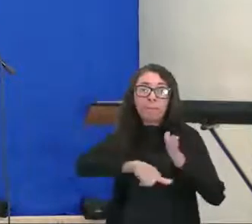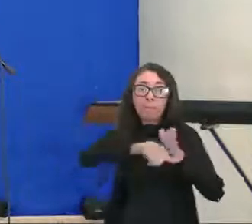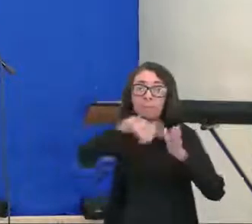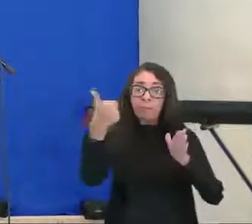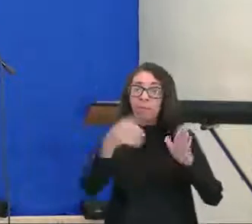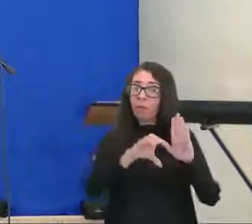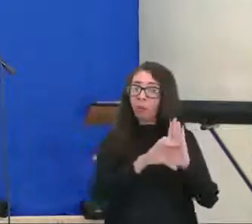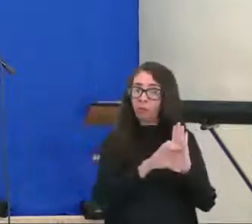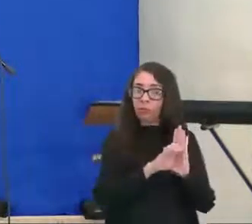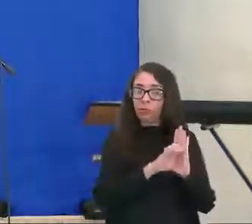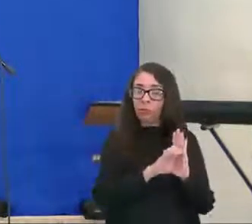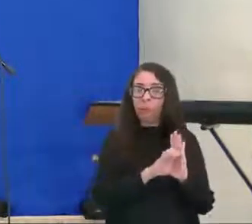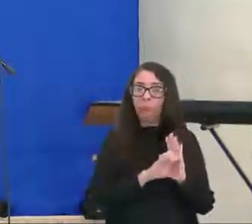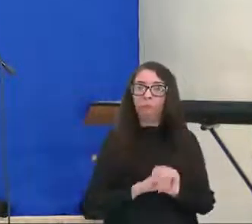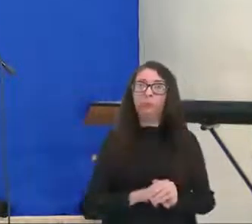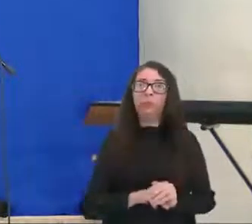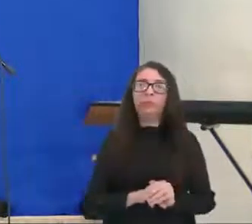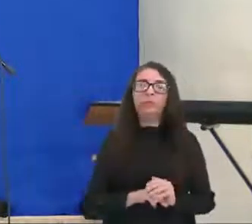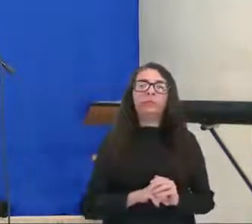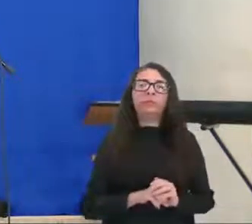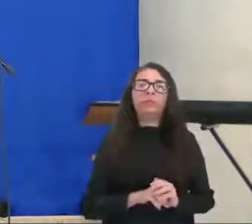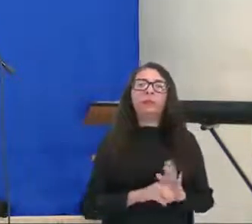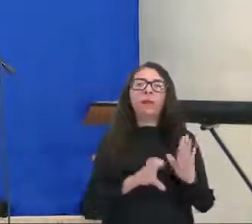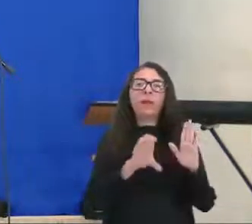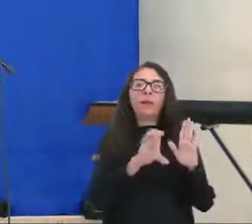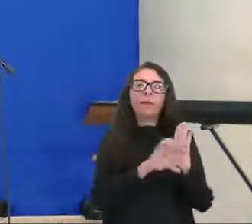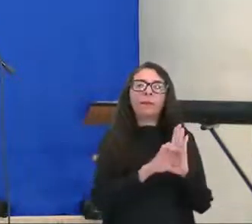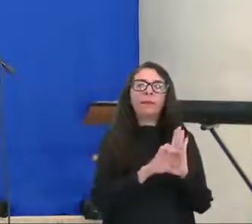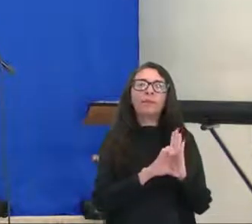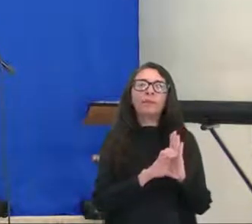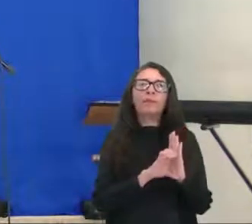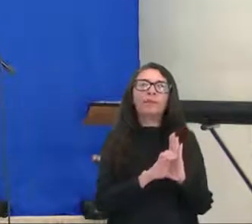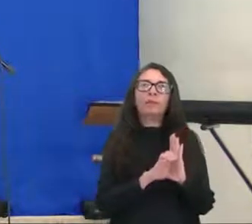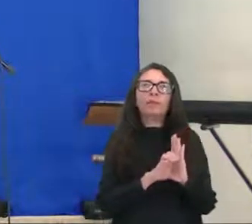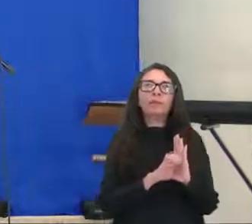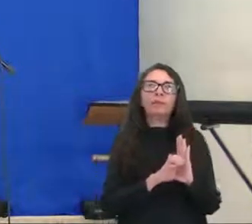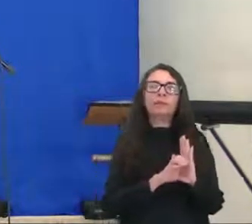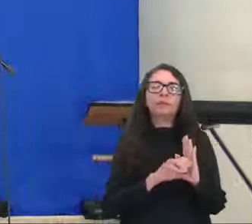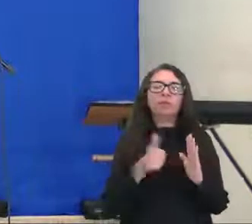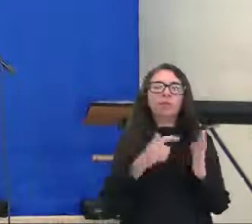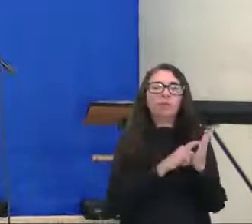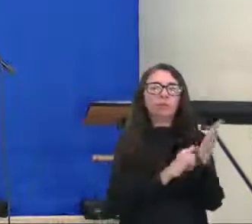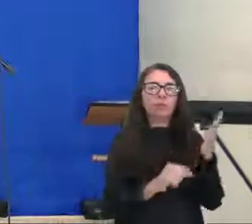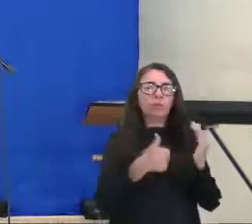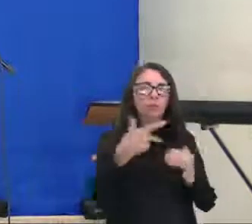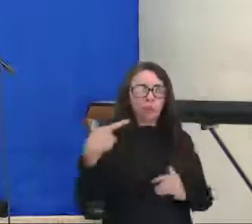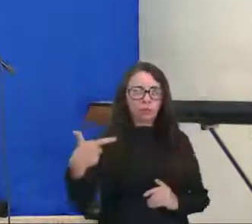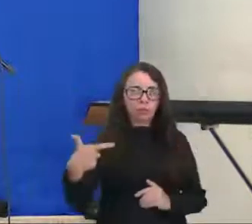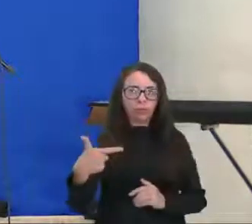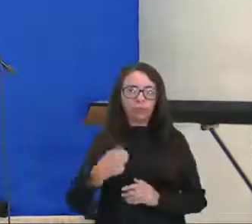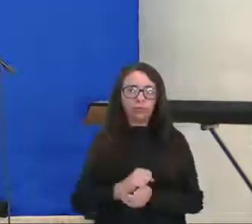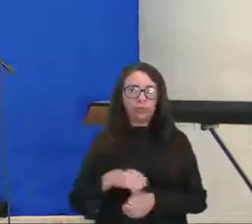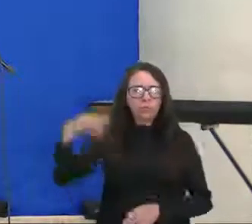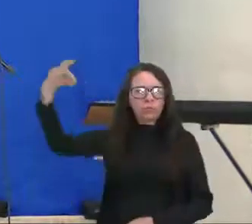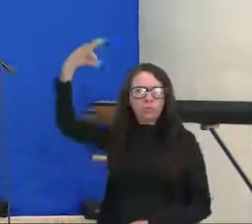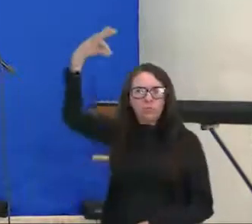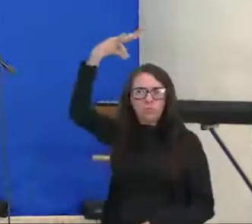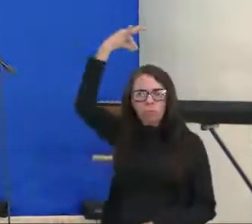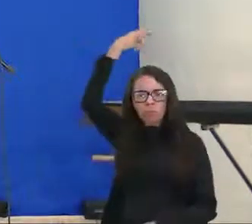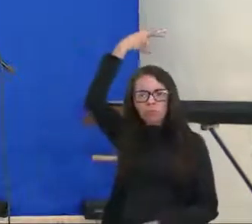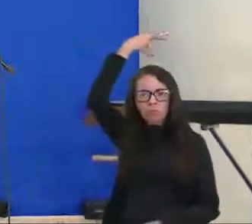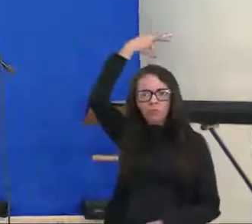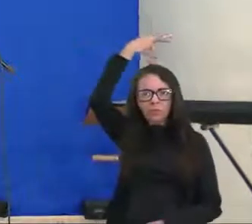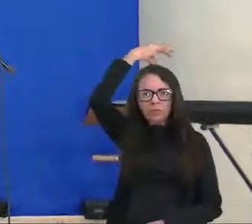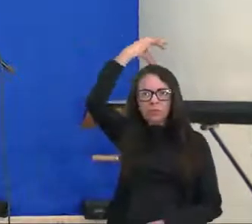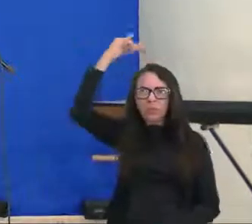12, o apóstolo Paulo trata que o Espírito Santo fala como aquele que capacita